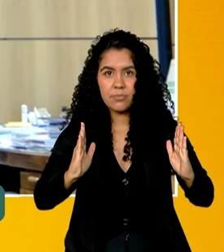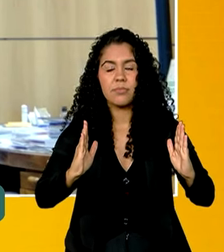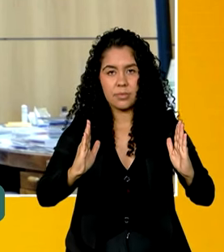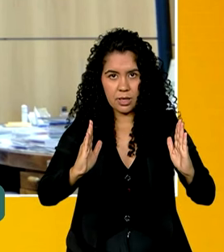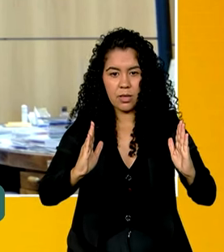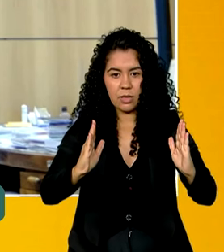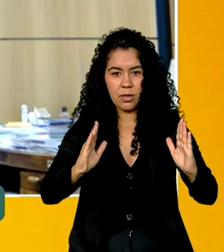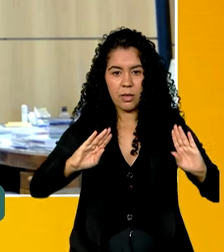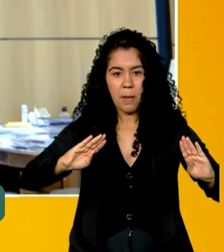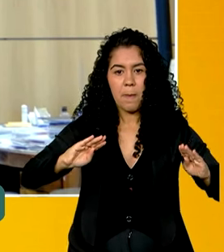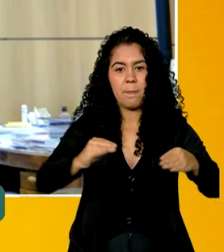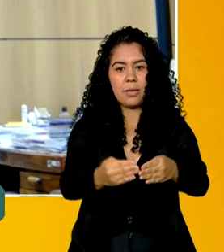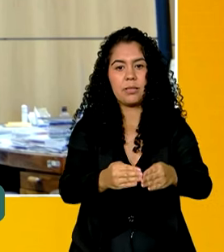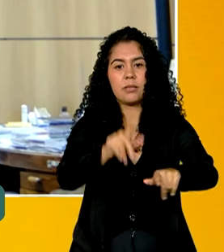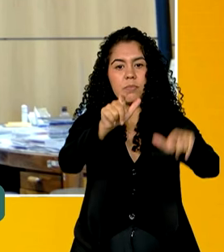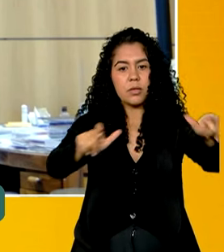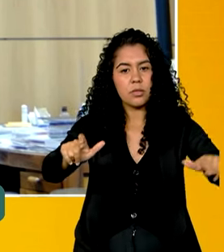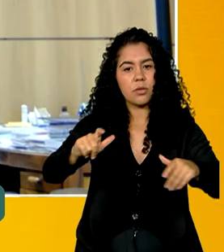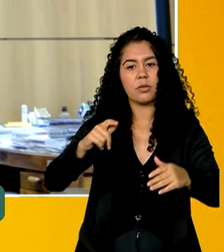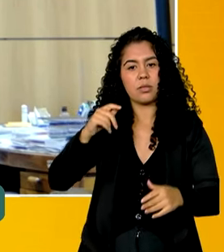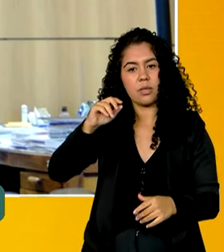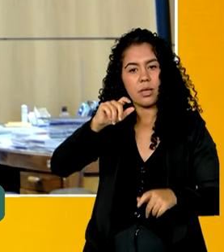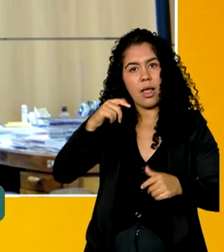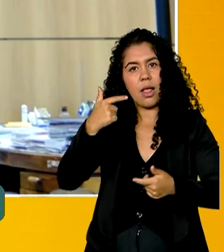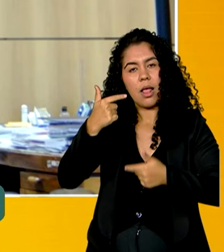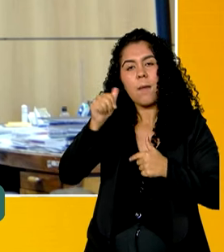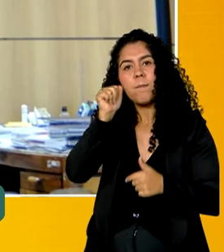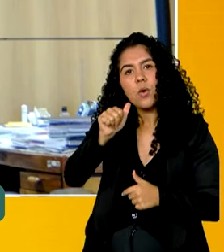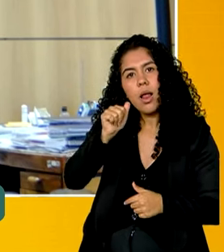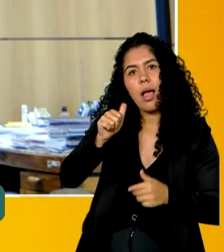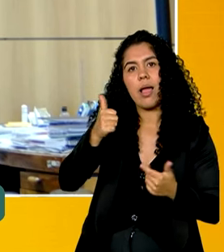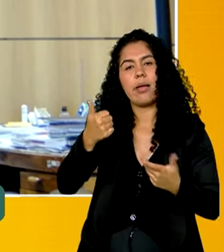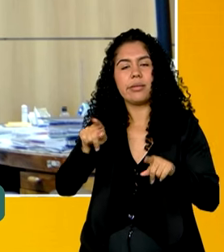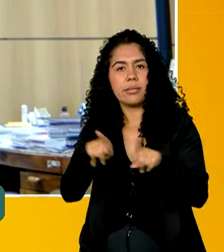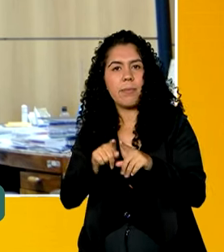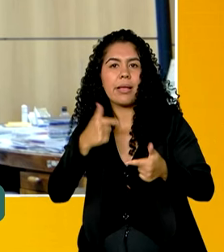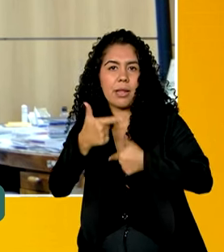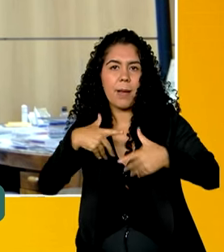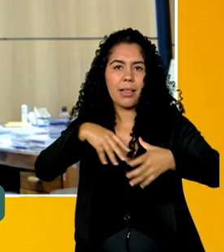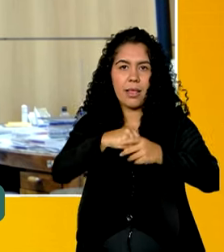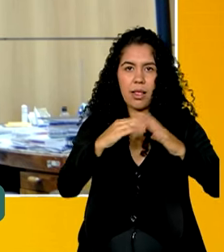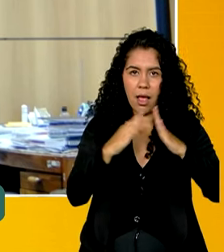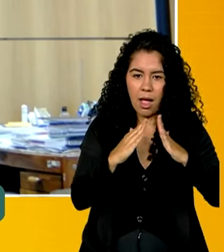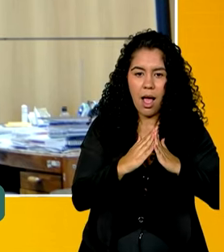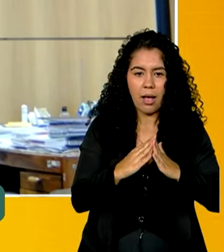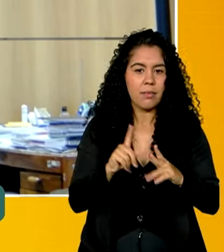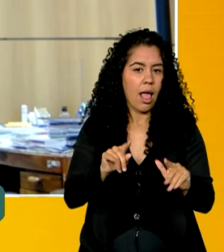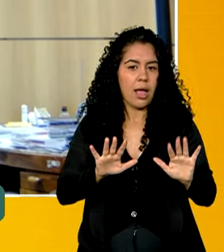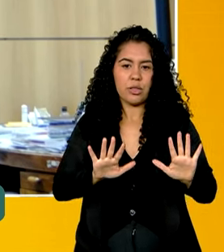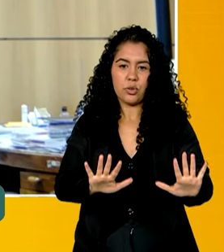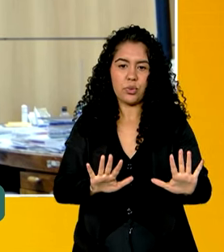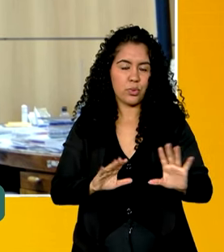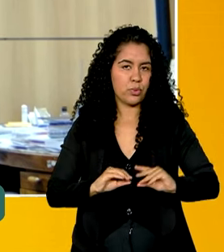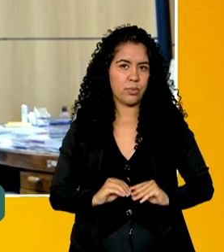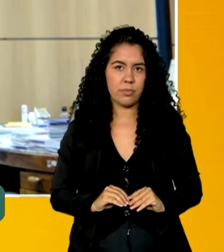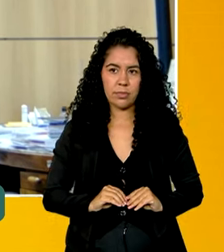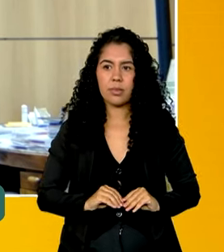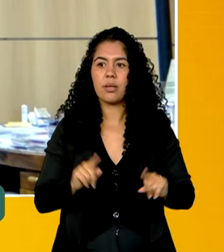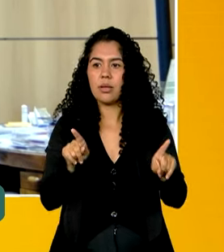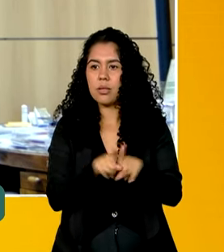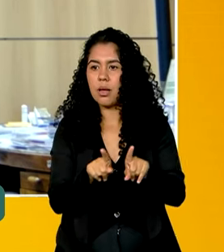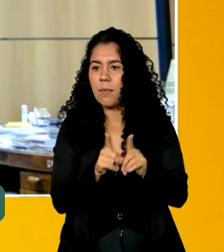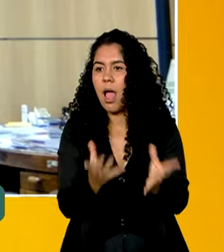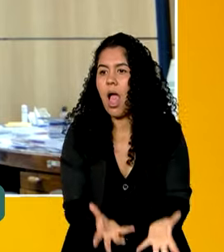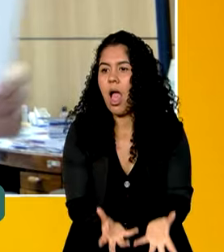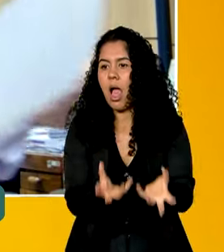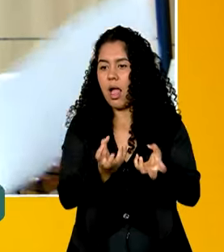Período para adesão das empregadas domésticas, é isso aí. E a primeira parcela se adapta à adesão a partir de